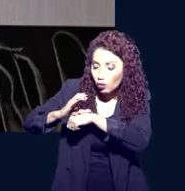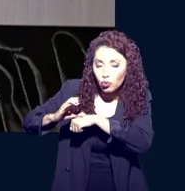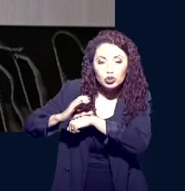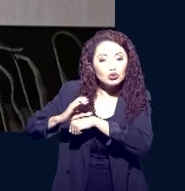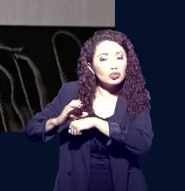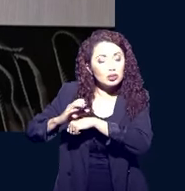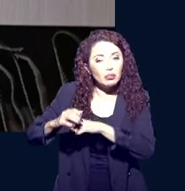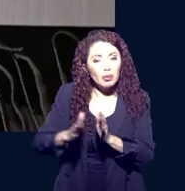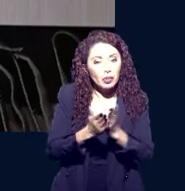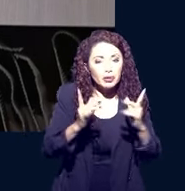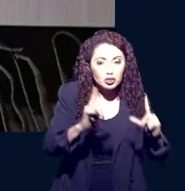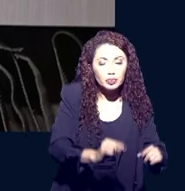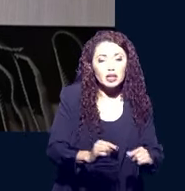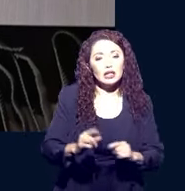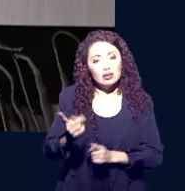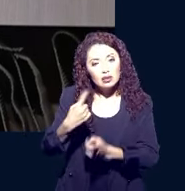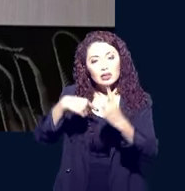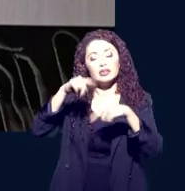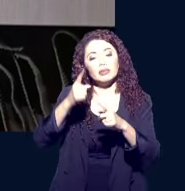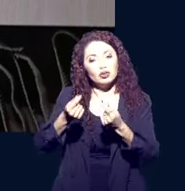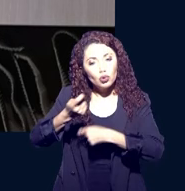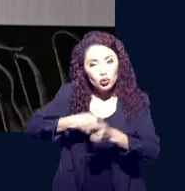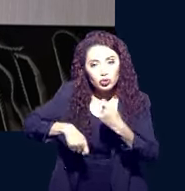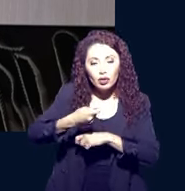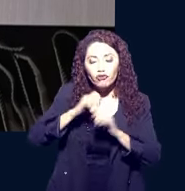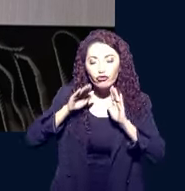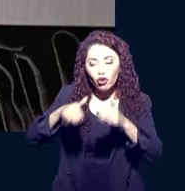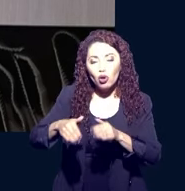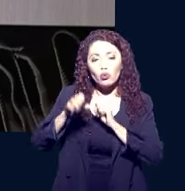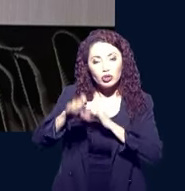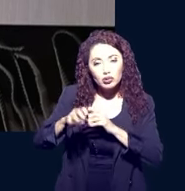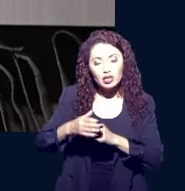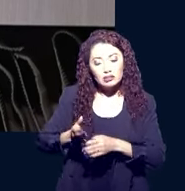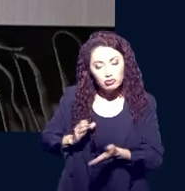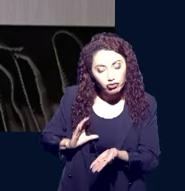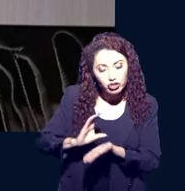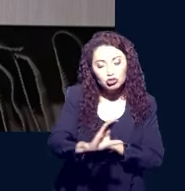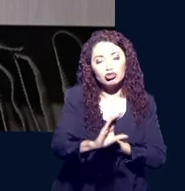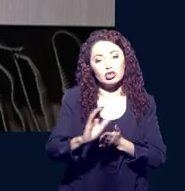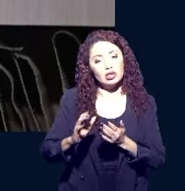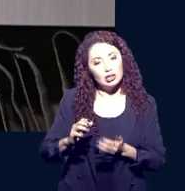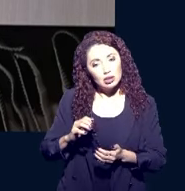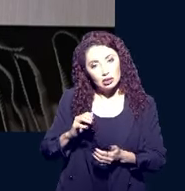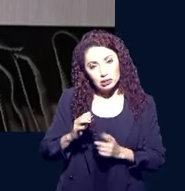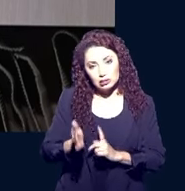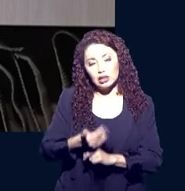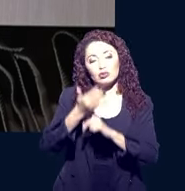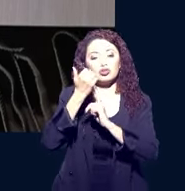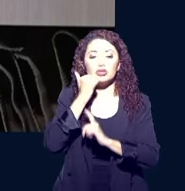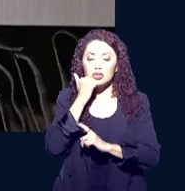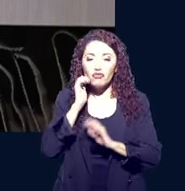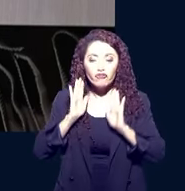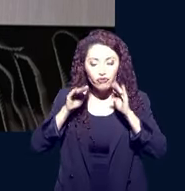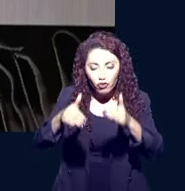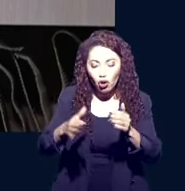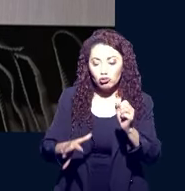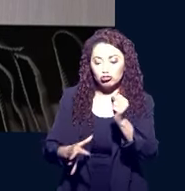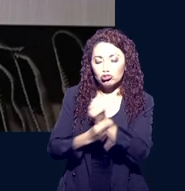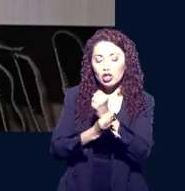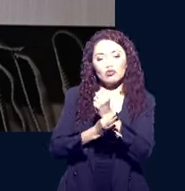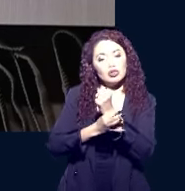crescimento econômico prioridade máximo para educação investimento em Ciência e Tecnologia foco na segurança